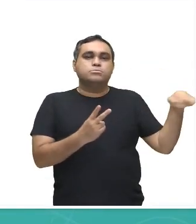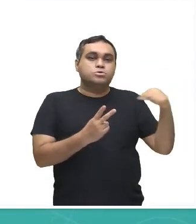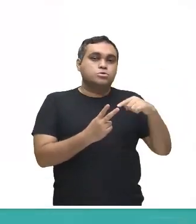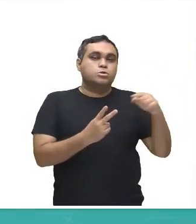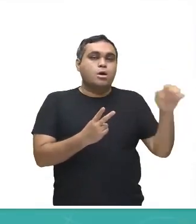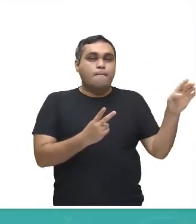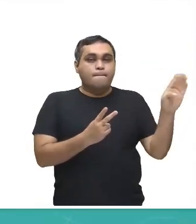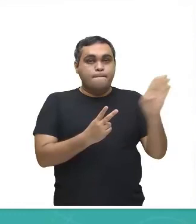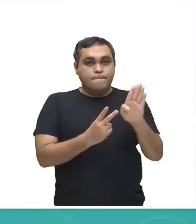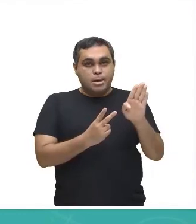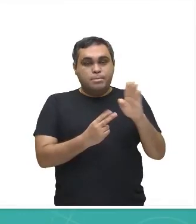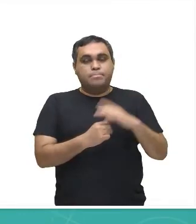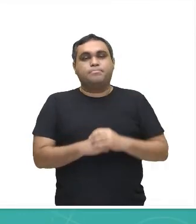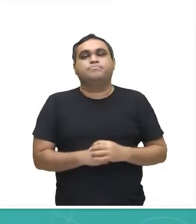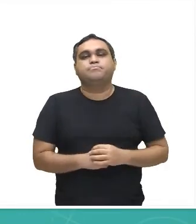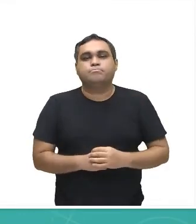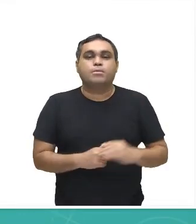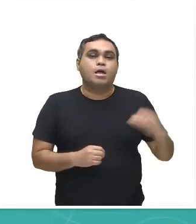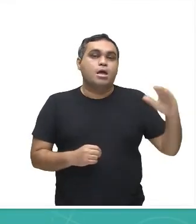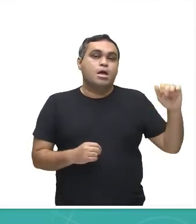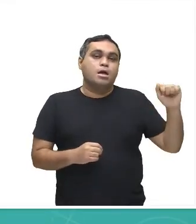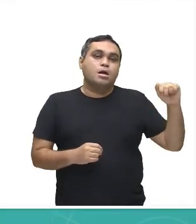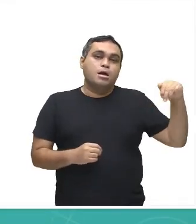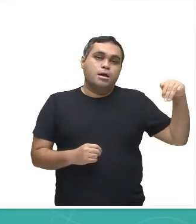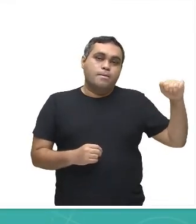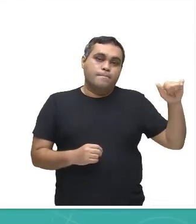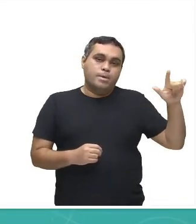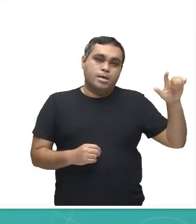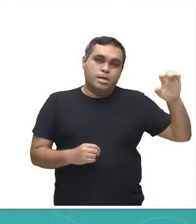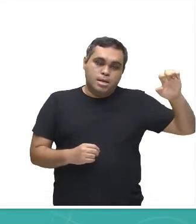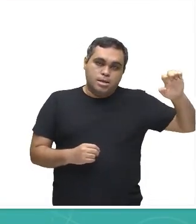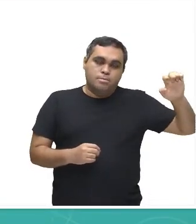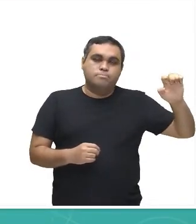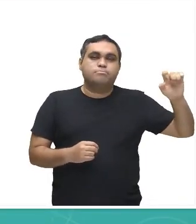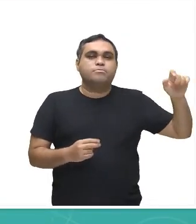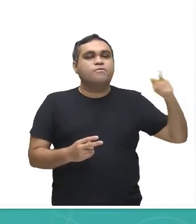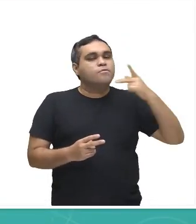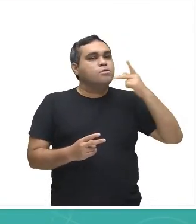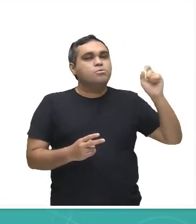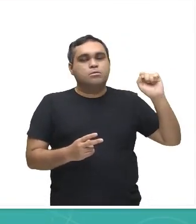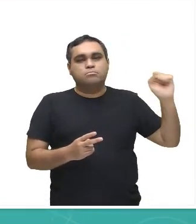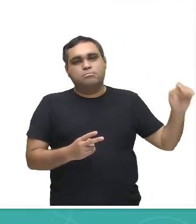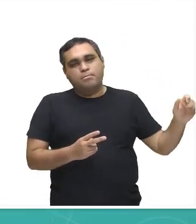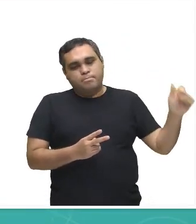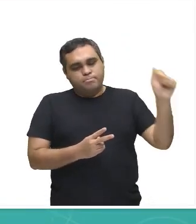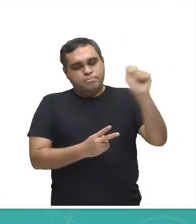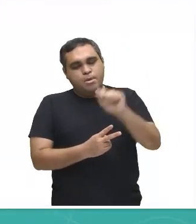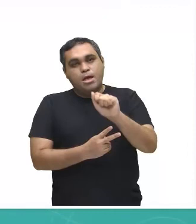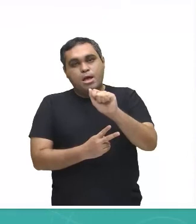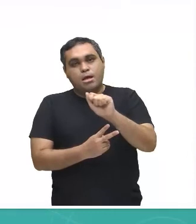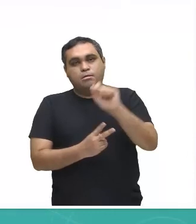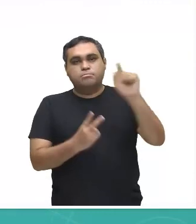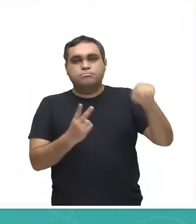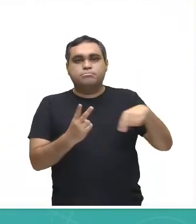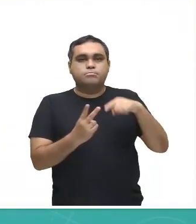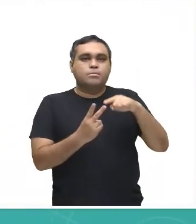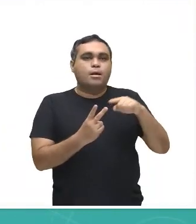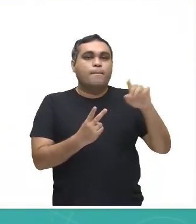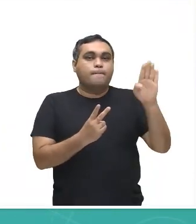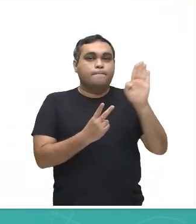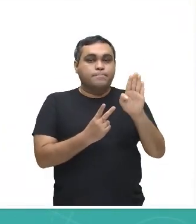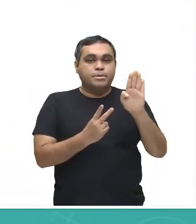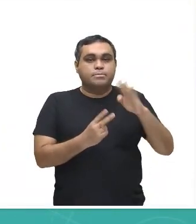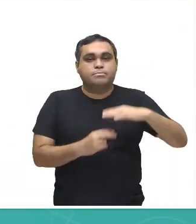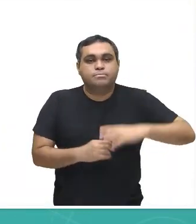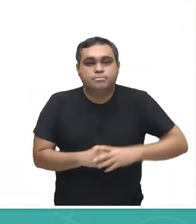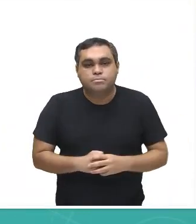lá, Camille disse que na primeira é a letra A e na segunda é a letra B. Sendo, pessoal, que